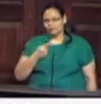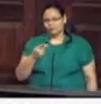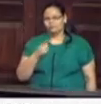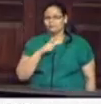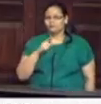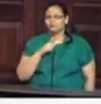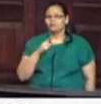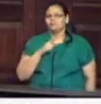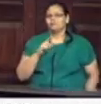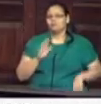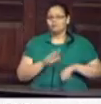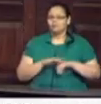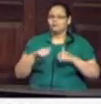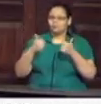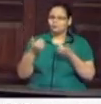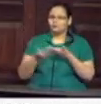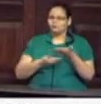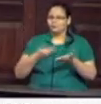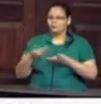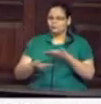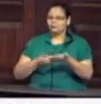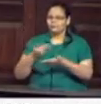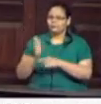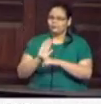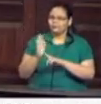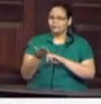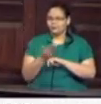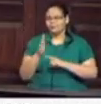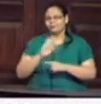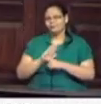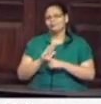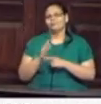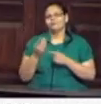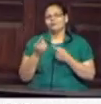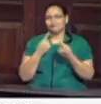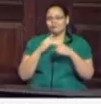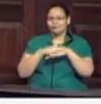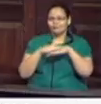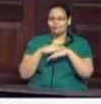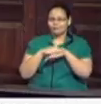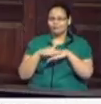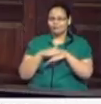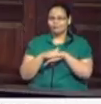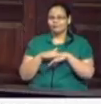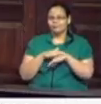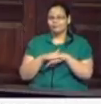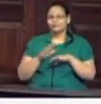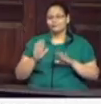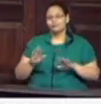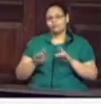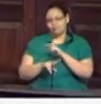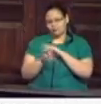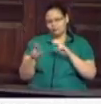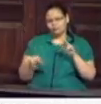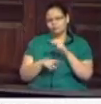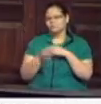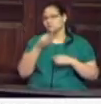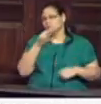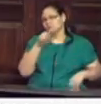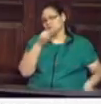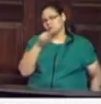mais aperfeiçoado uma relação de cooperação, de diálogo, que a mim muito me engrandece, não obstante diferenças de posição que